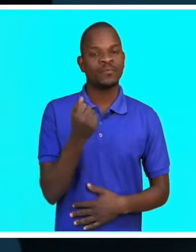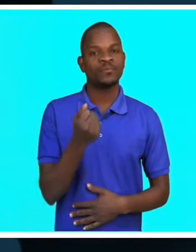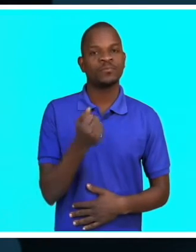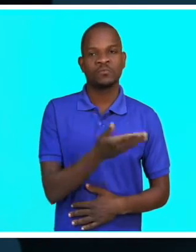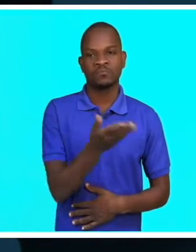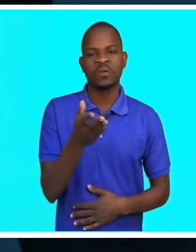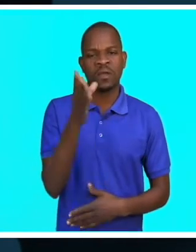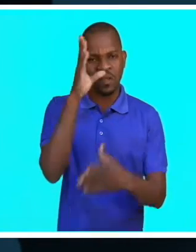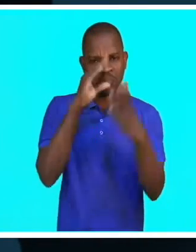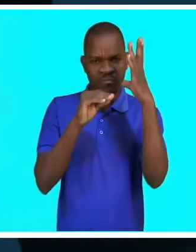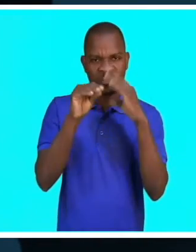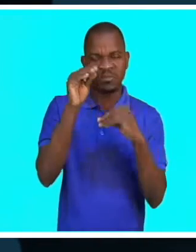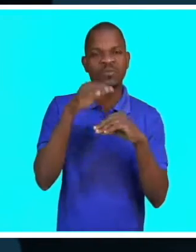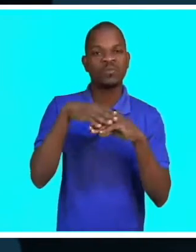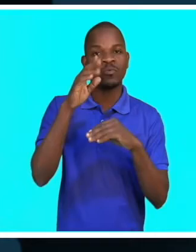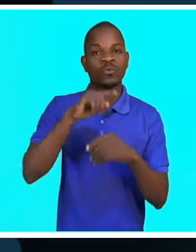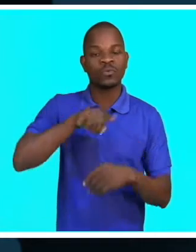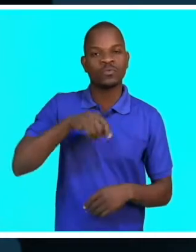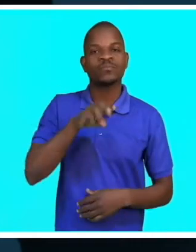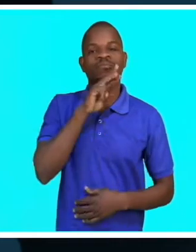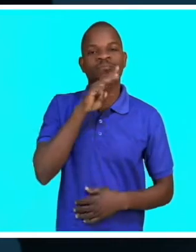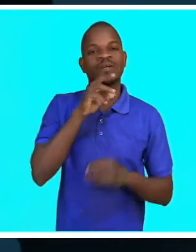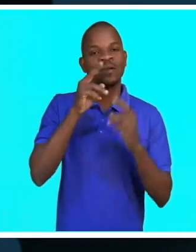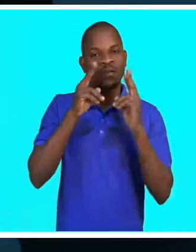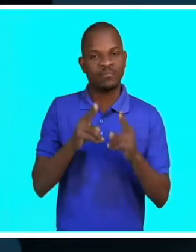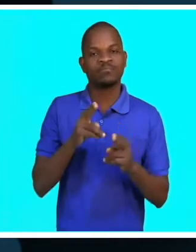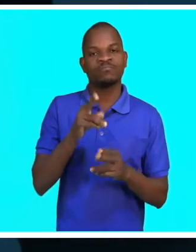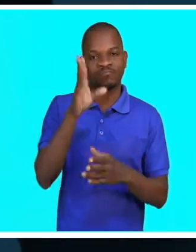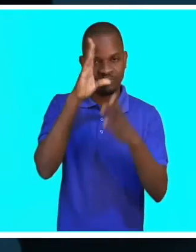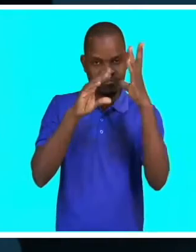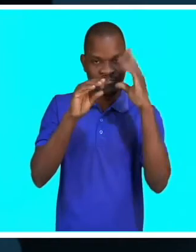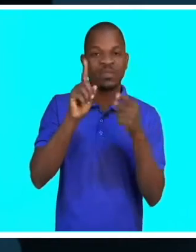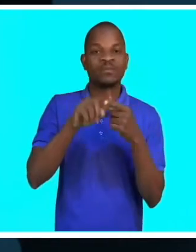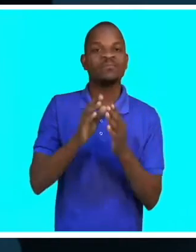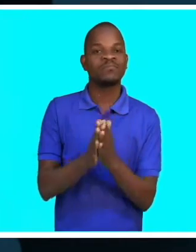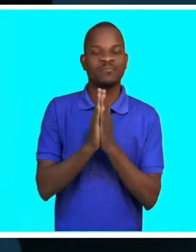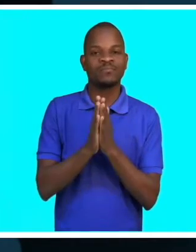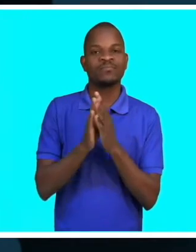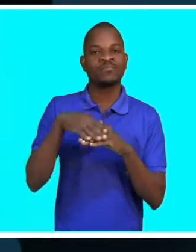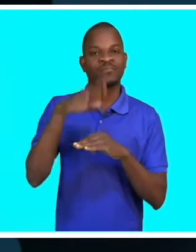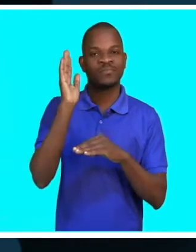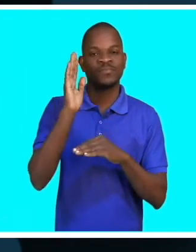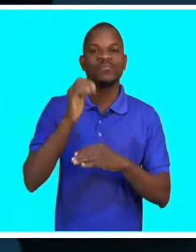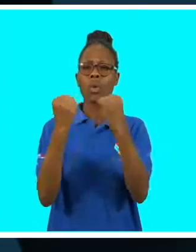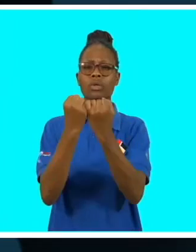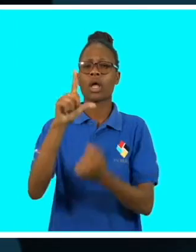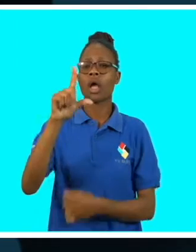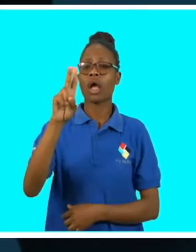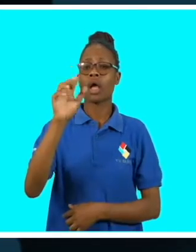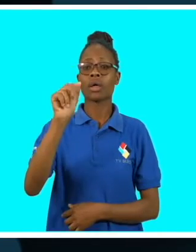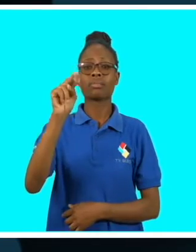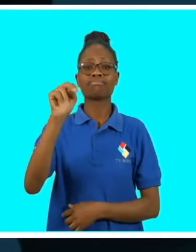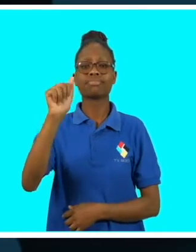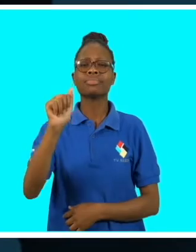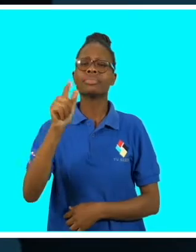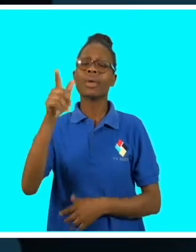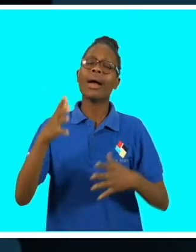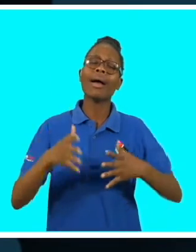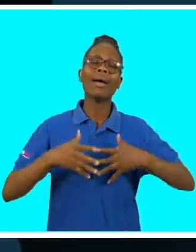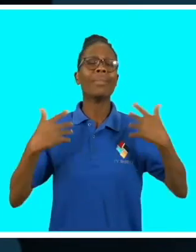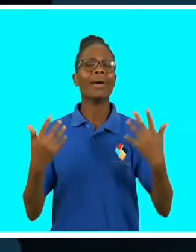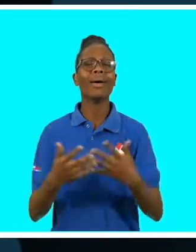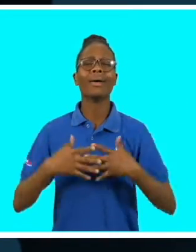Aprenderam muito, nós também as mães aprendemos muito. Agradecemos por isso. Para o Museu da História